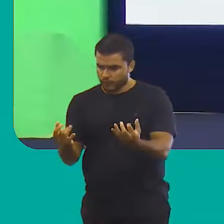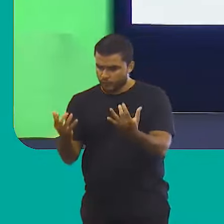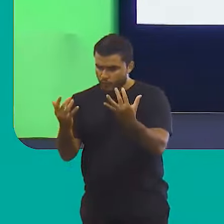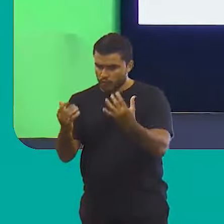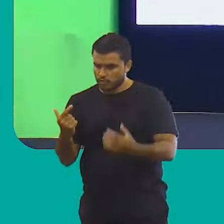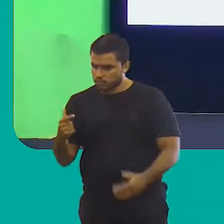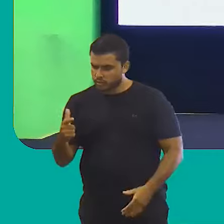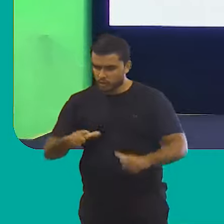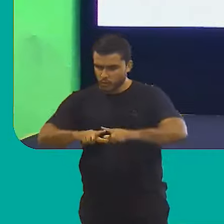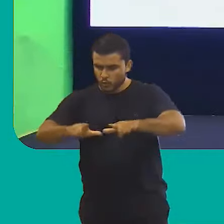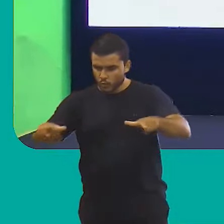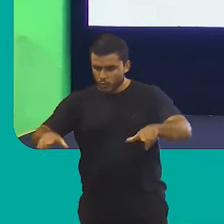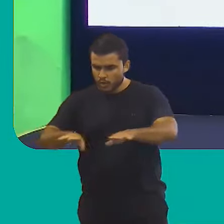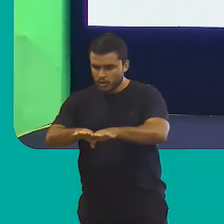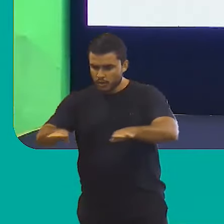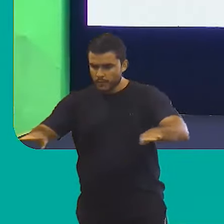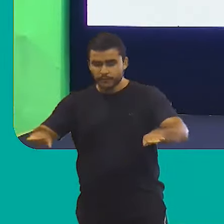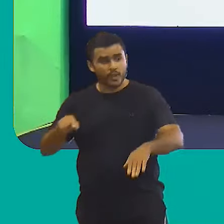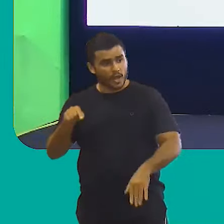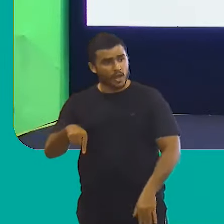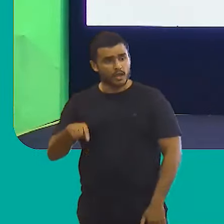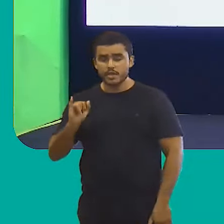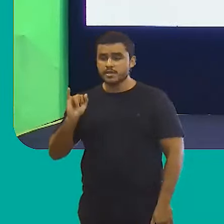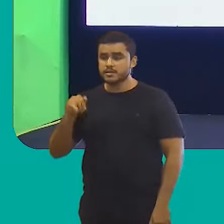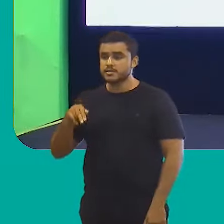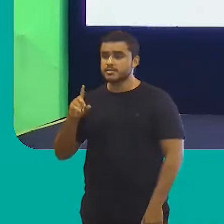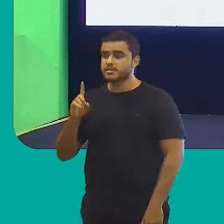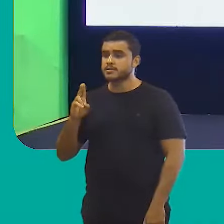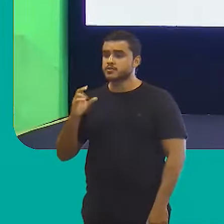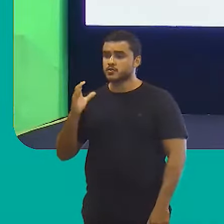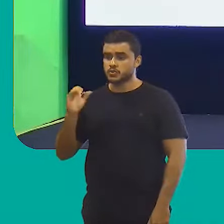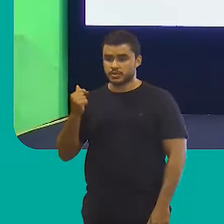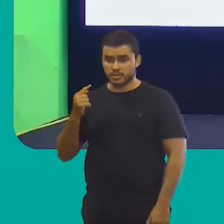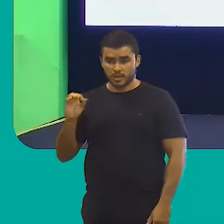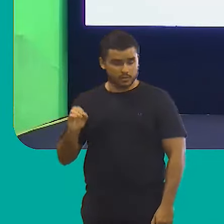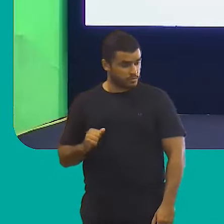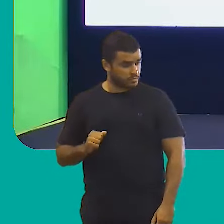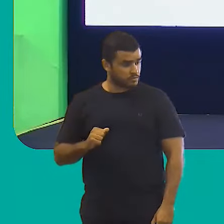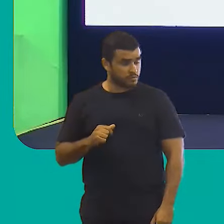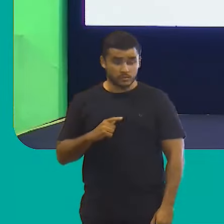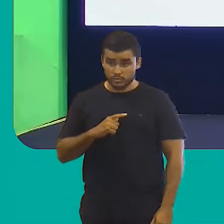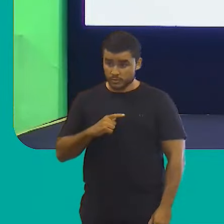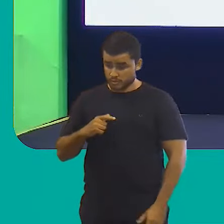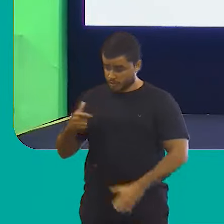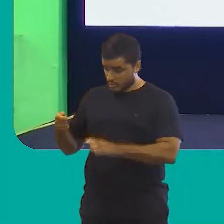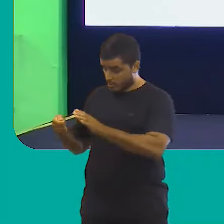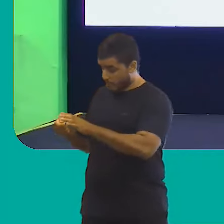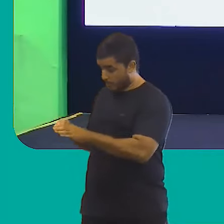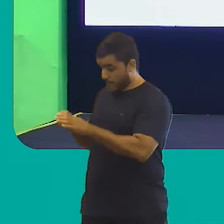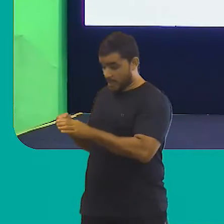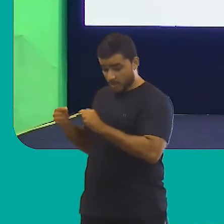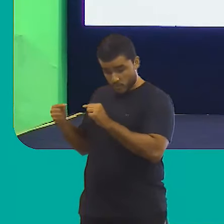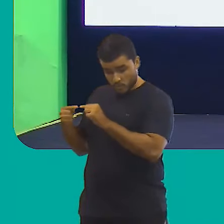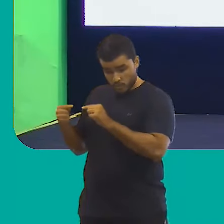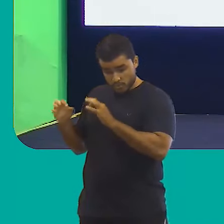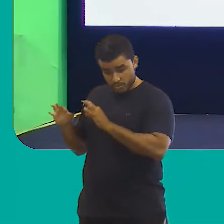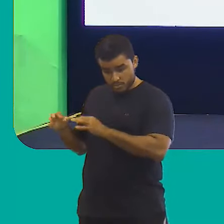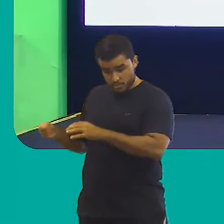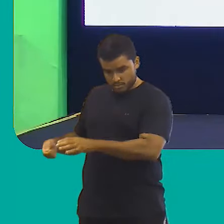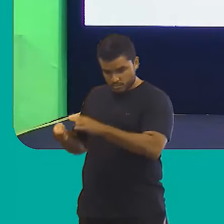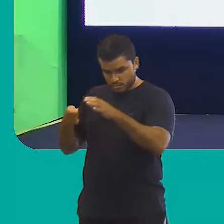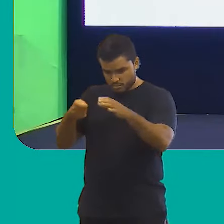eletricidade para gerar um ímã variável. Na hora que você põe a panela aí em cima, esse campo